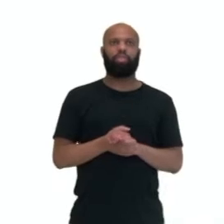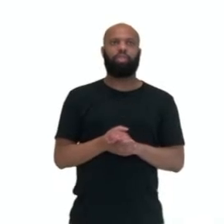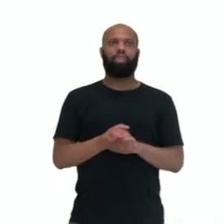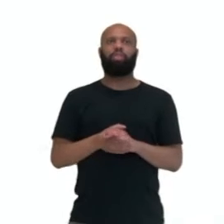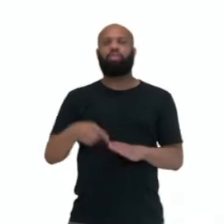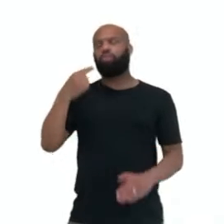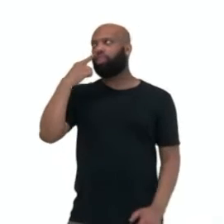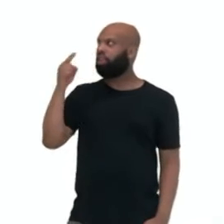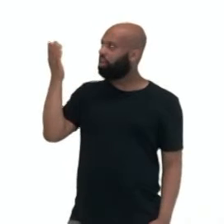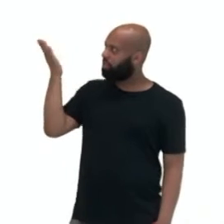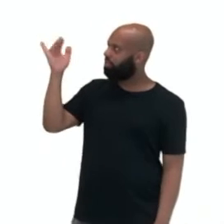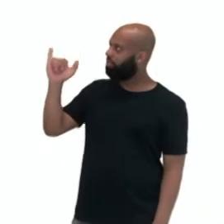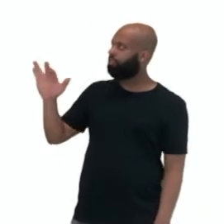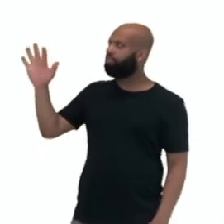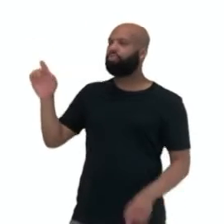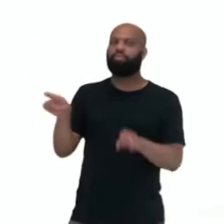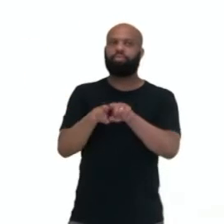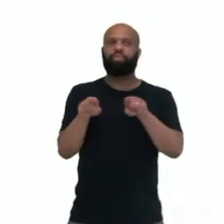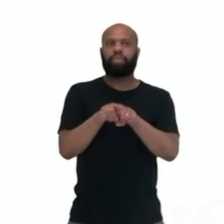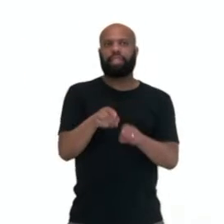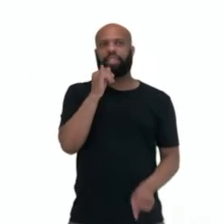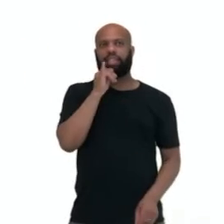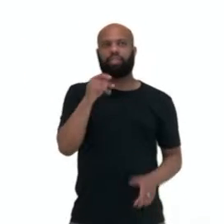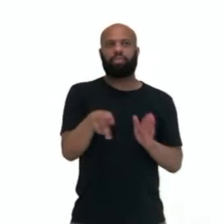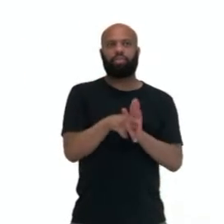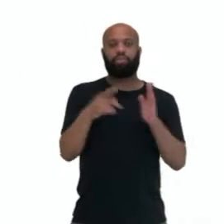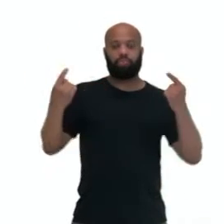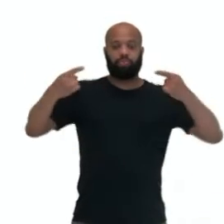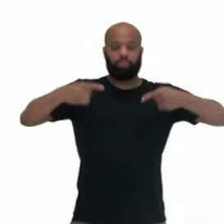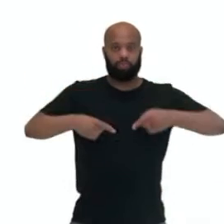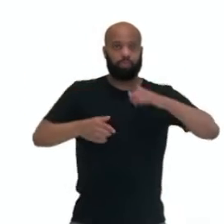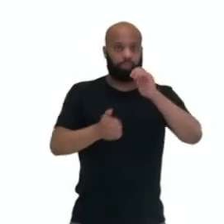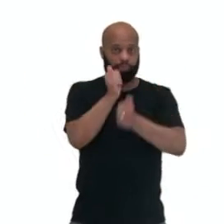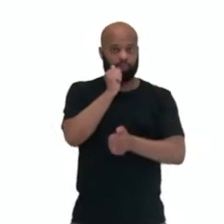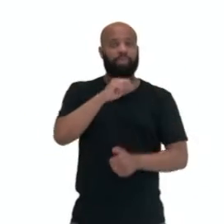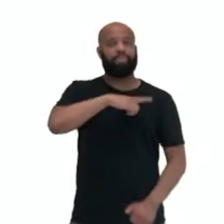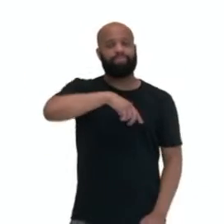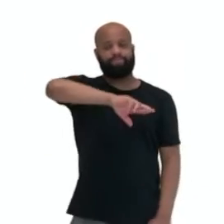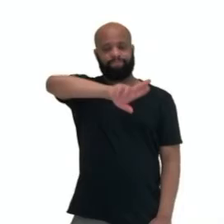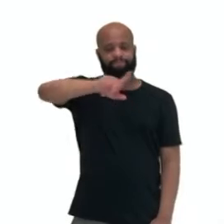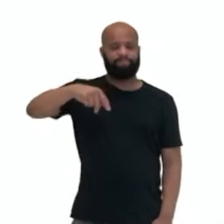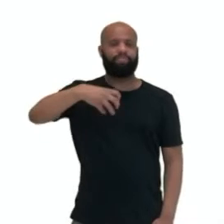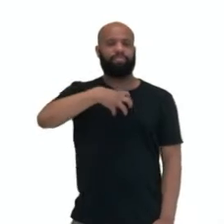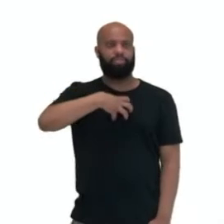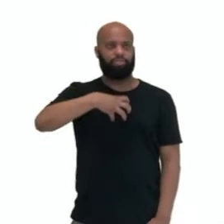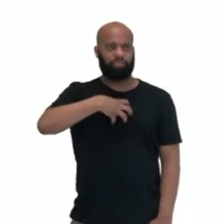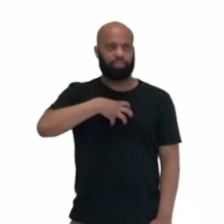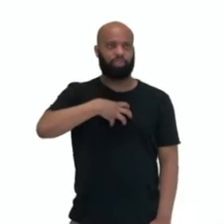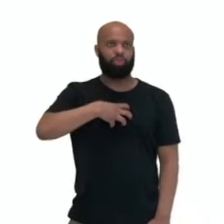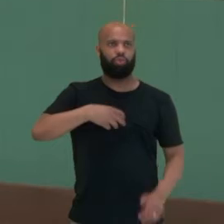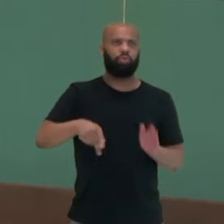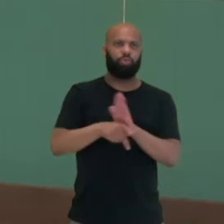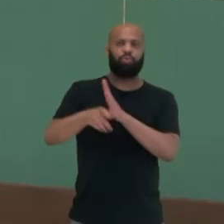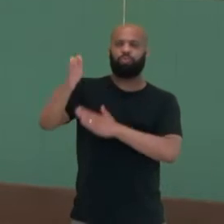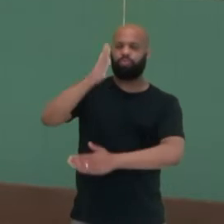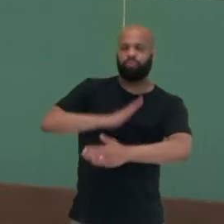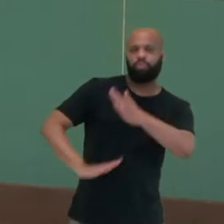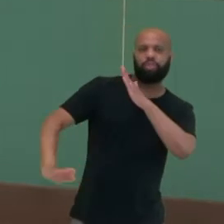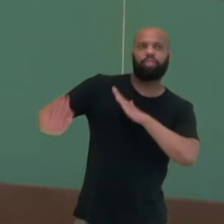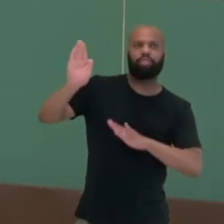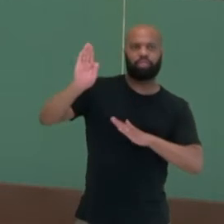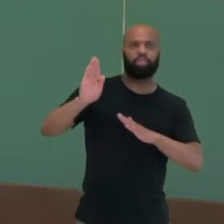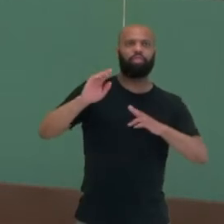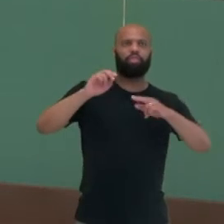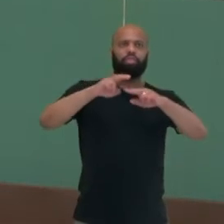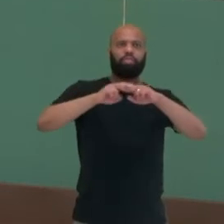na imagem, né, um exemplo do karatê esportivo. Existem várias vertentes do karatê. Tá? Com a disseminação